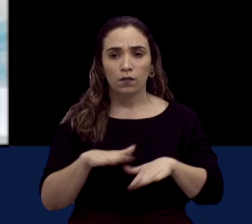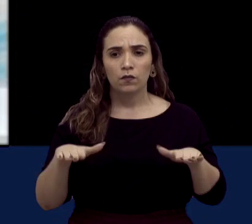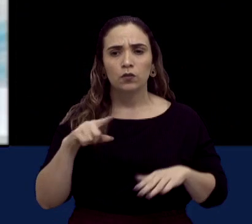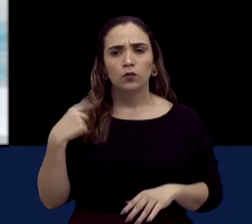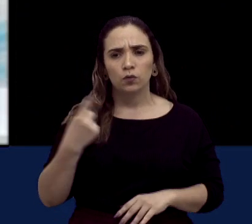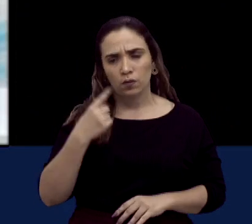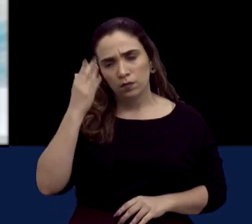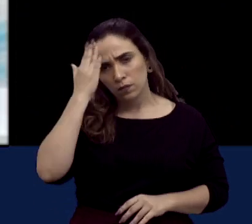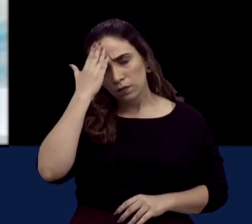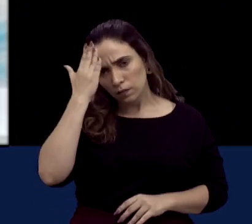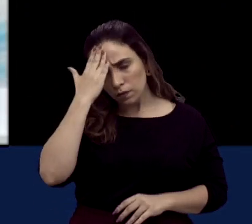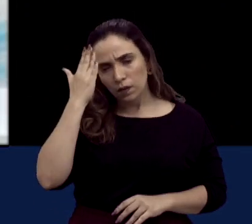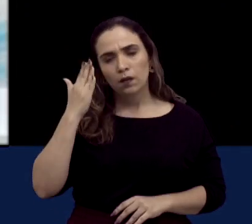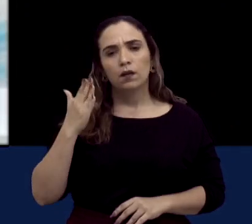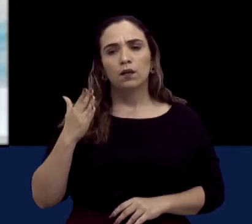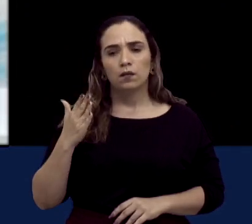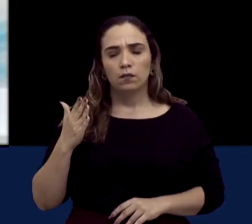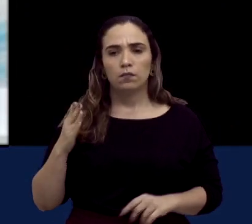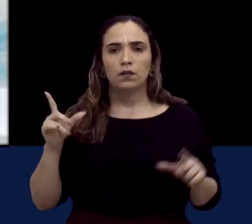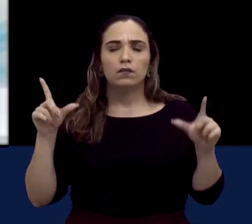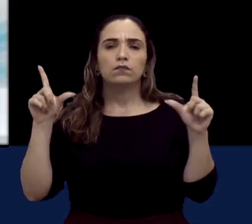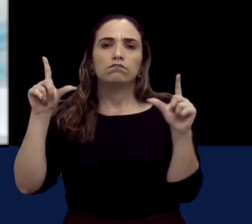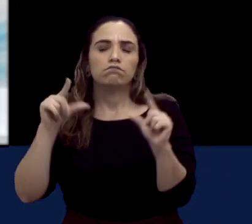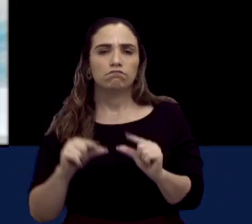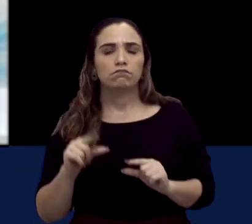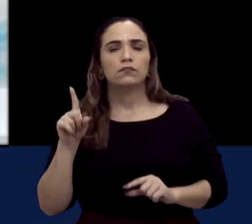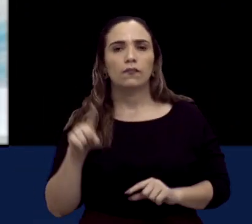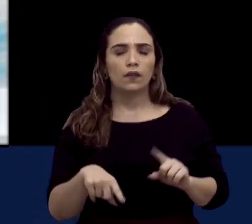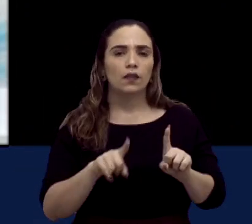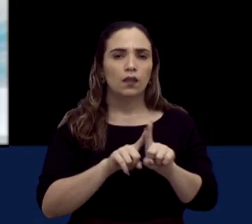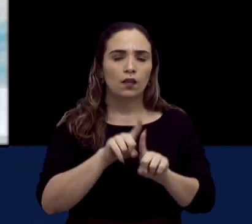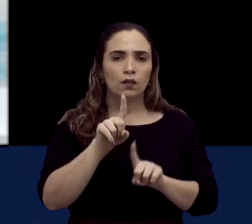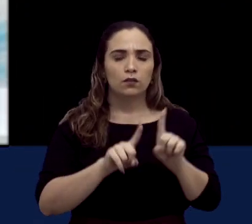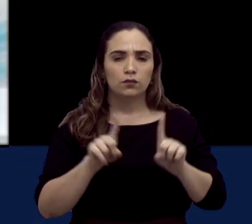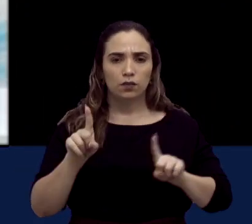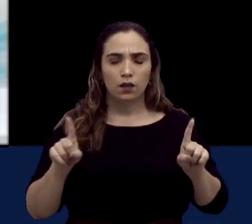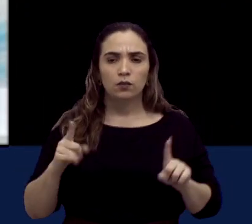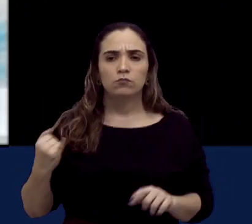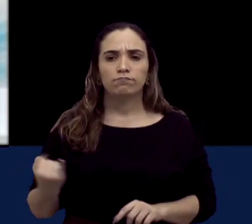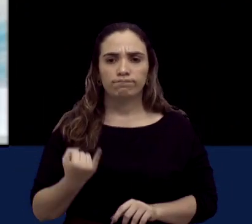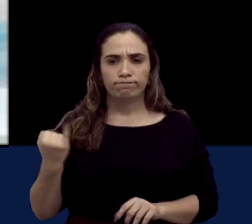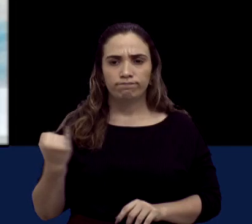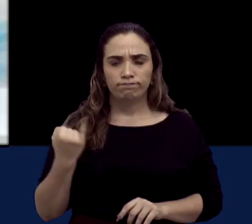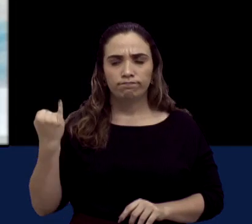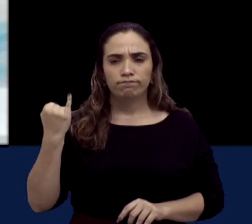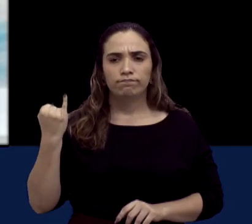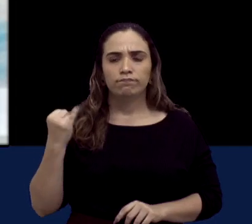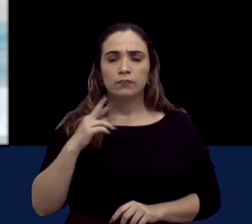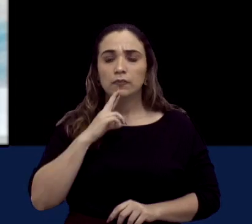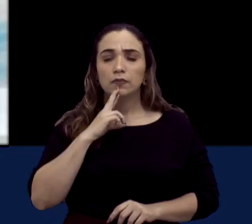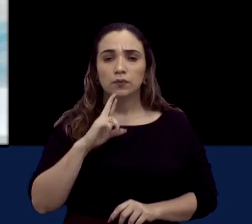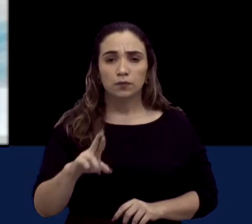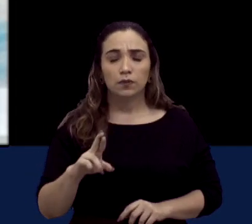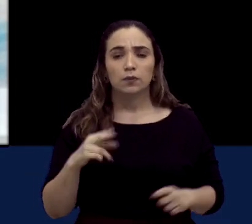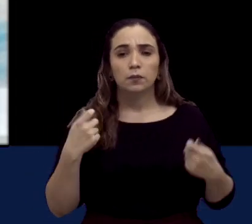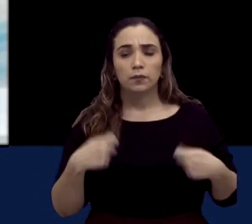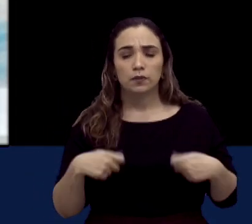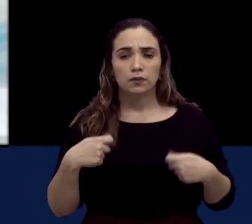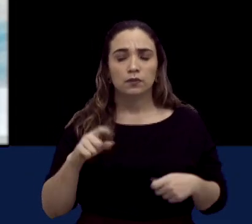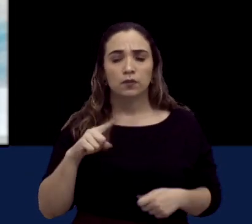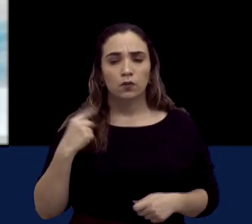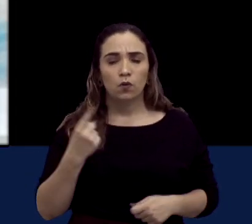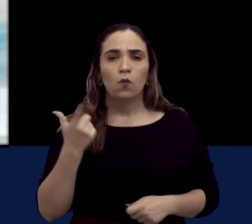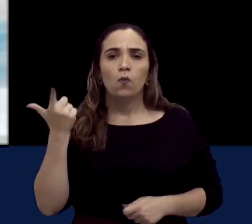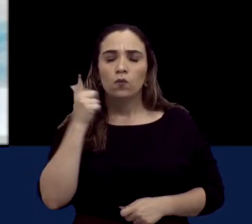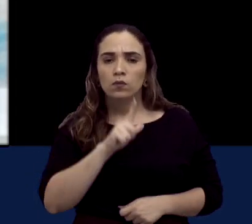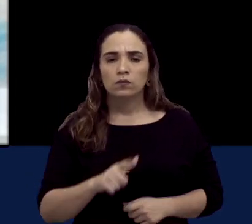sabe que a redução da mortalidade infantil é um indicador, né, importantíssimo, é um resultado que a gente precisa